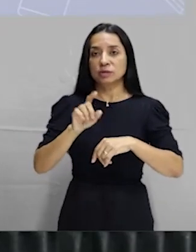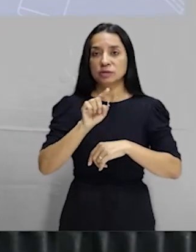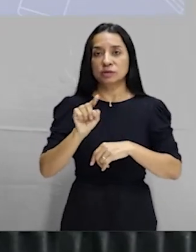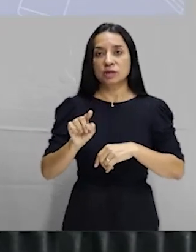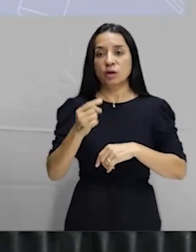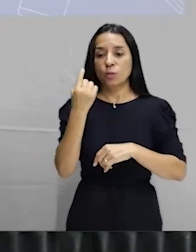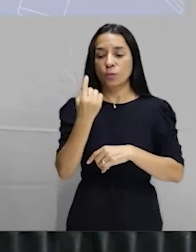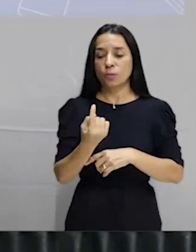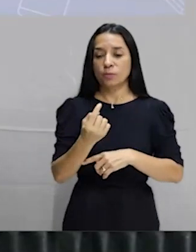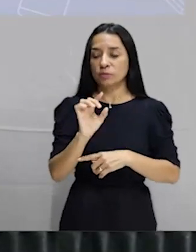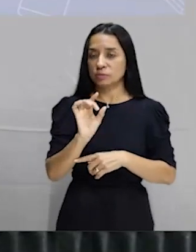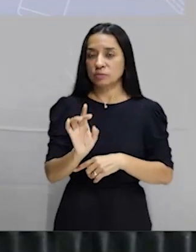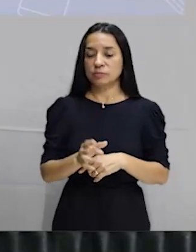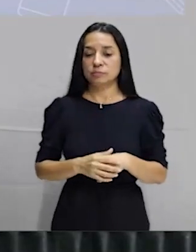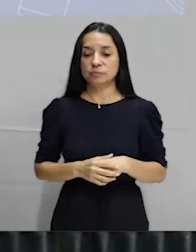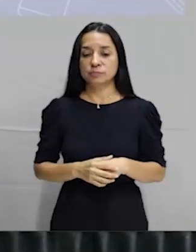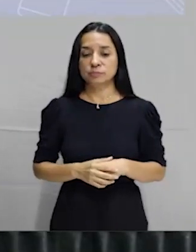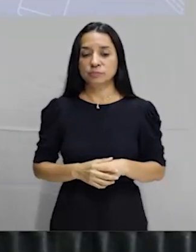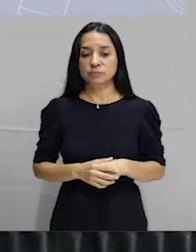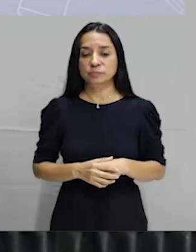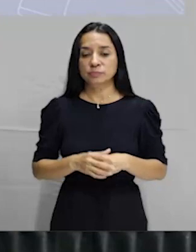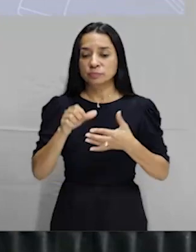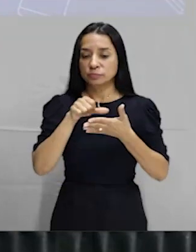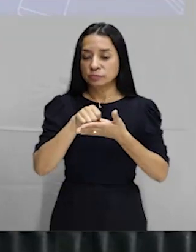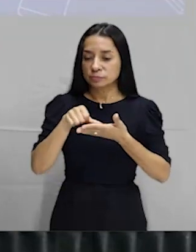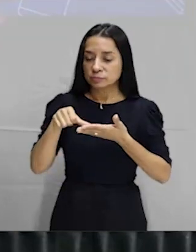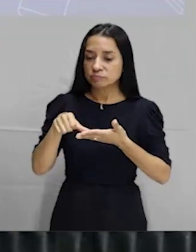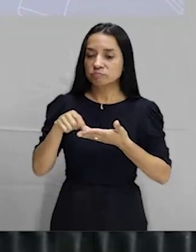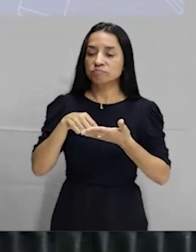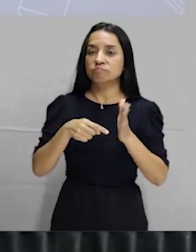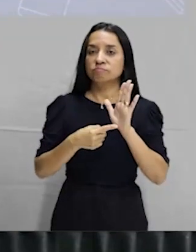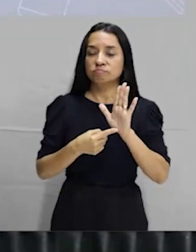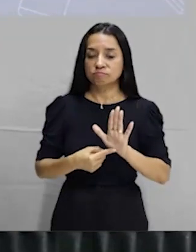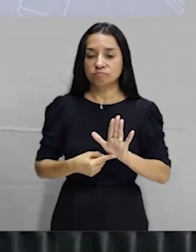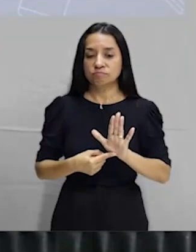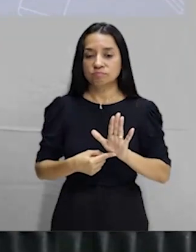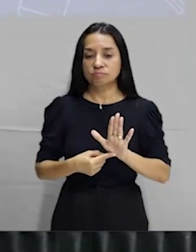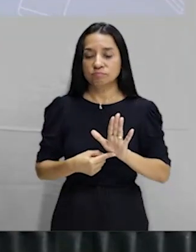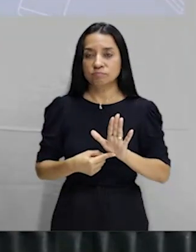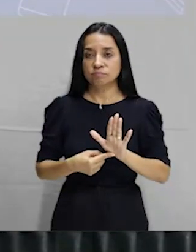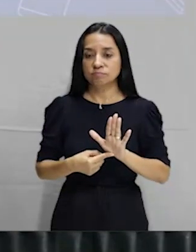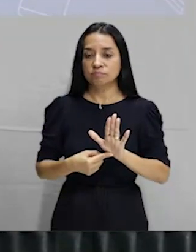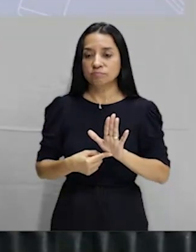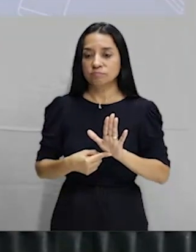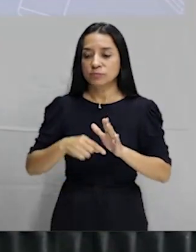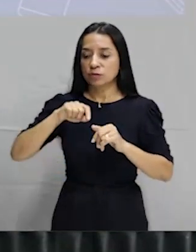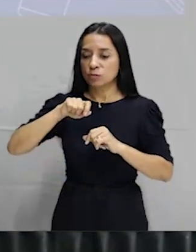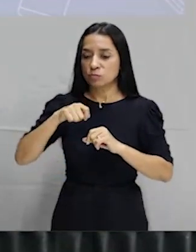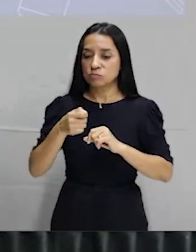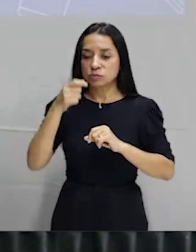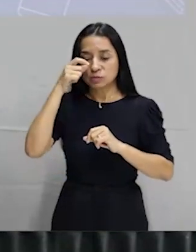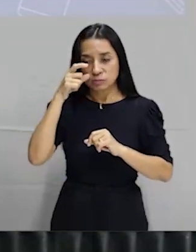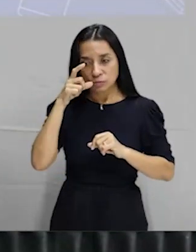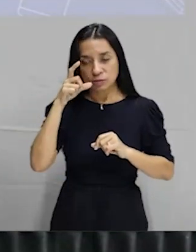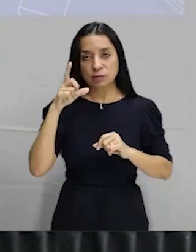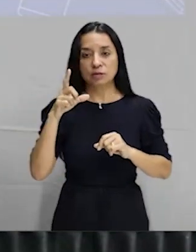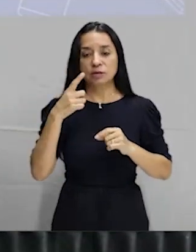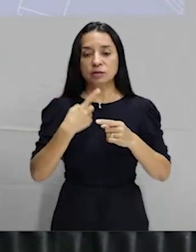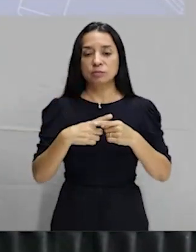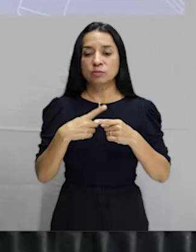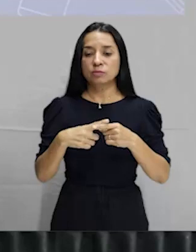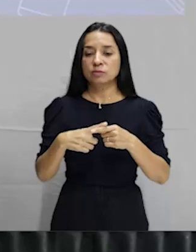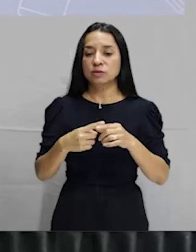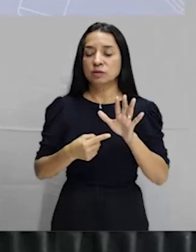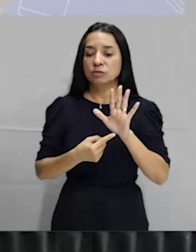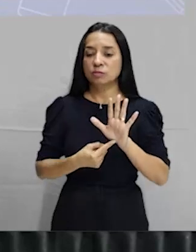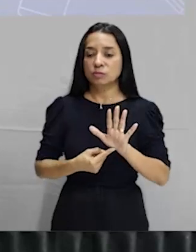Apenas uma, tá? Então, ó, grifa, destaca, bota aí um sinal de alerta, porque quando ele coloca aqui, ó,